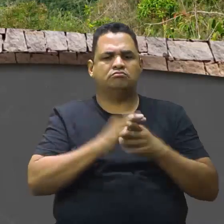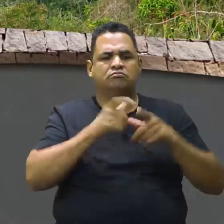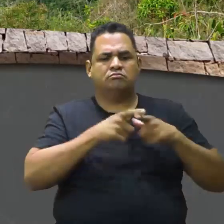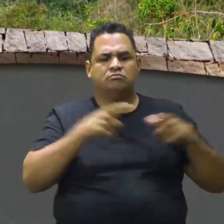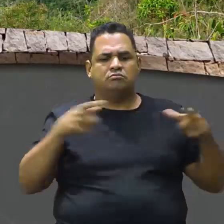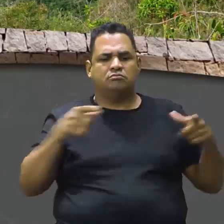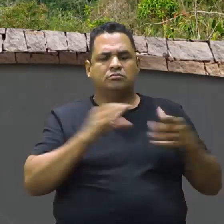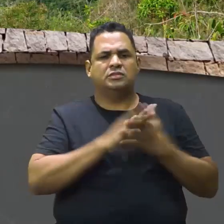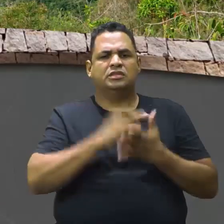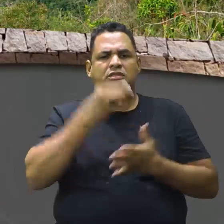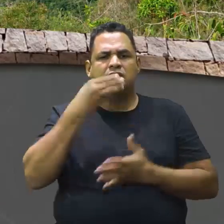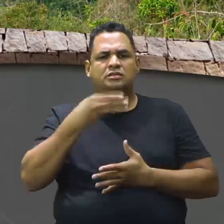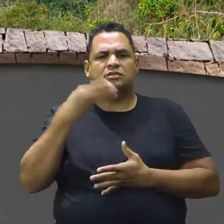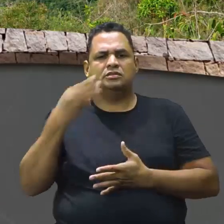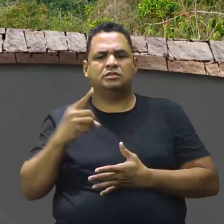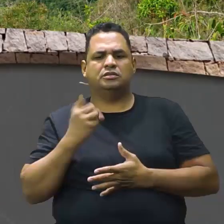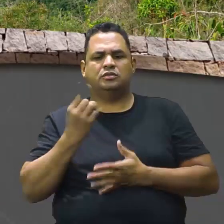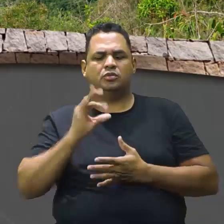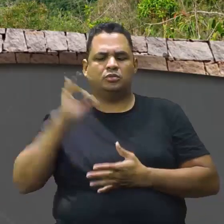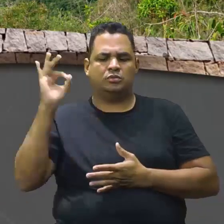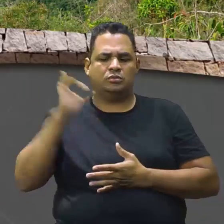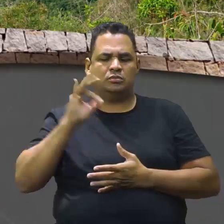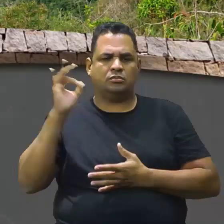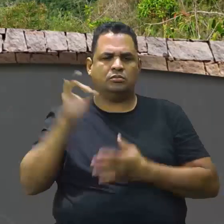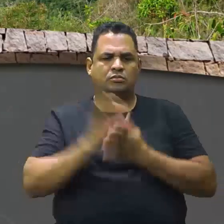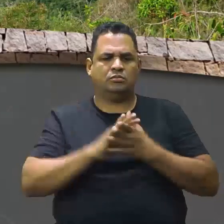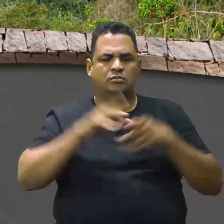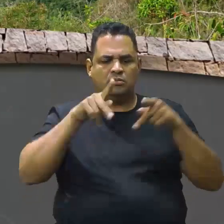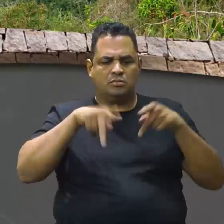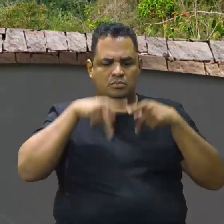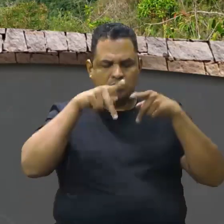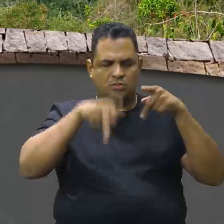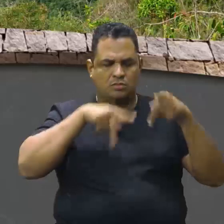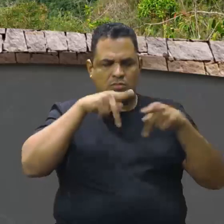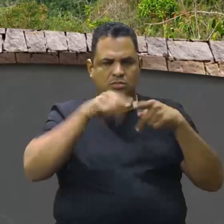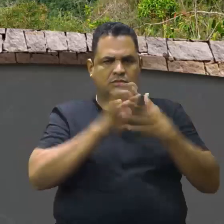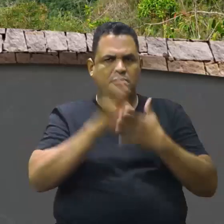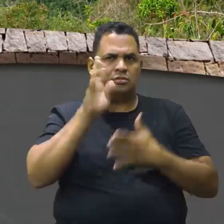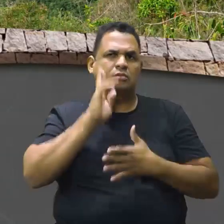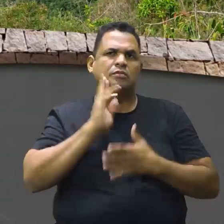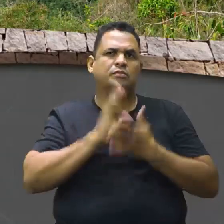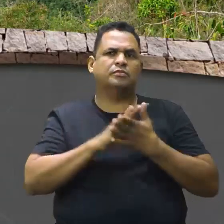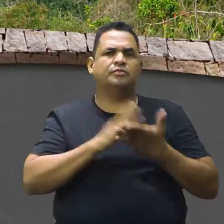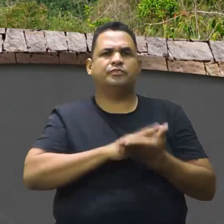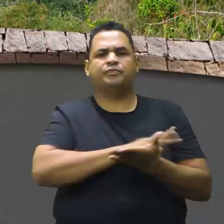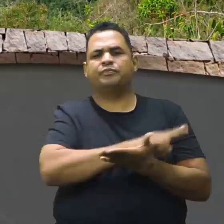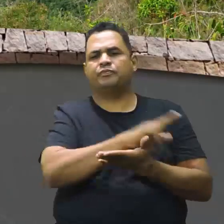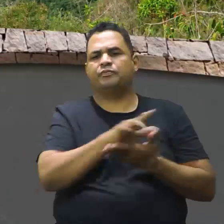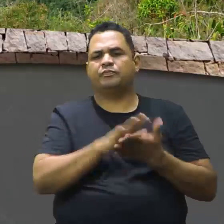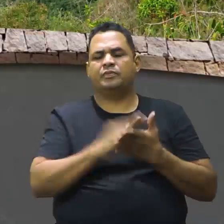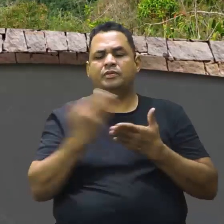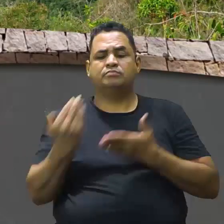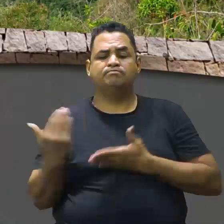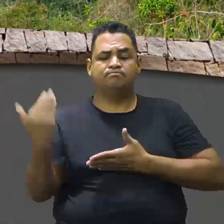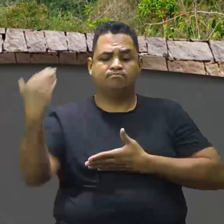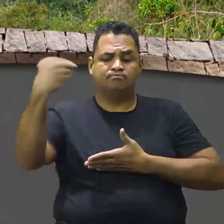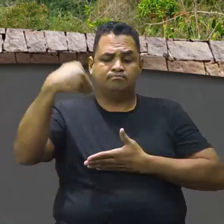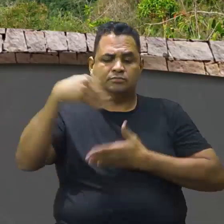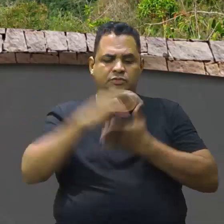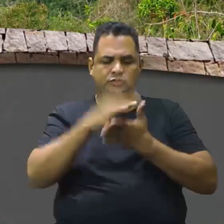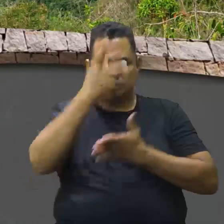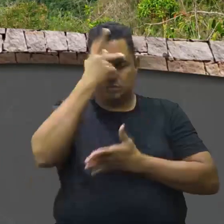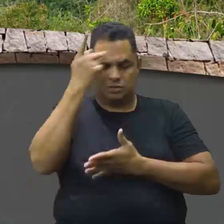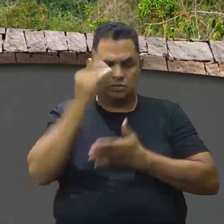de 331% da população de Rondônia. Várias pessoas migraram para Rondônia nesse